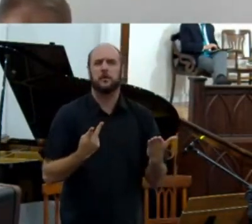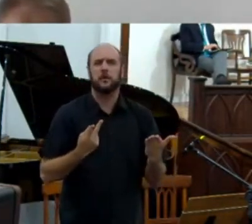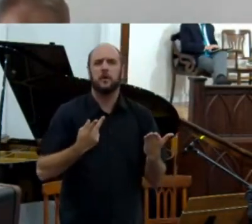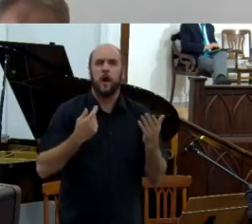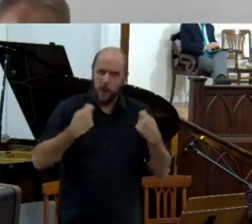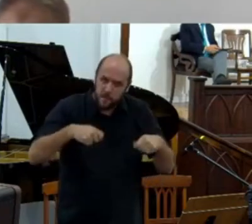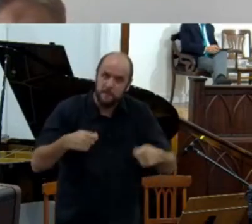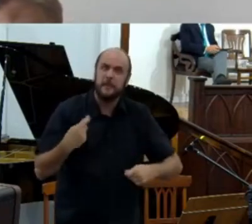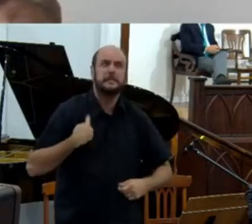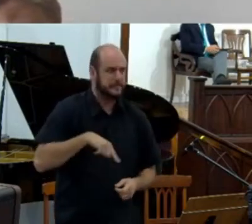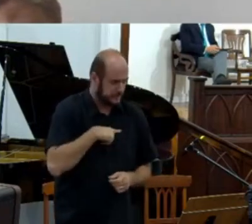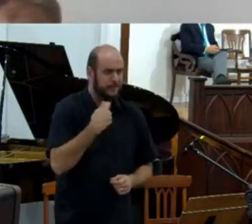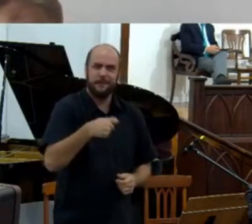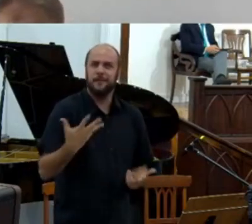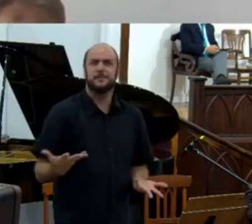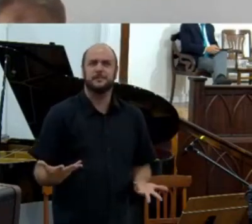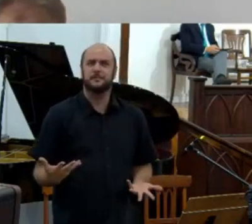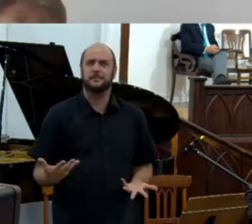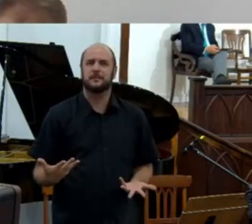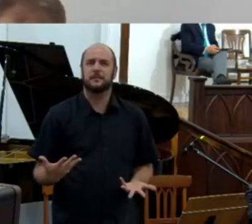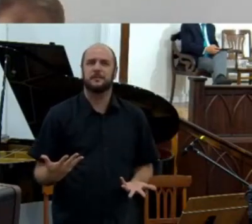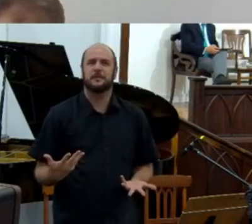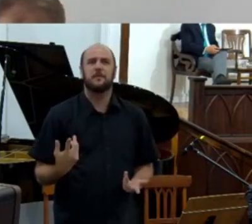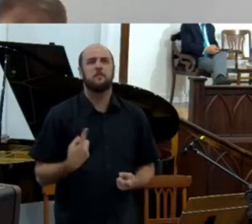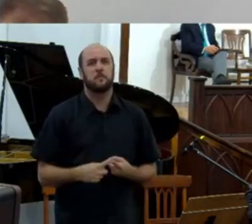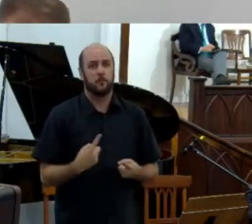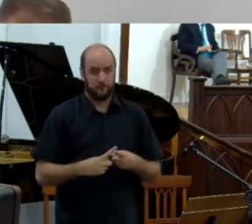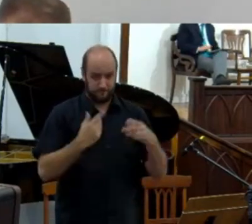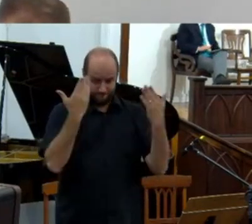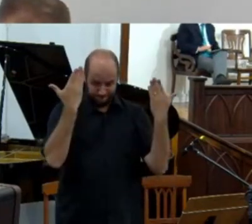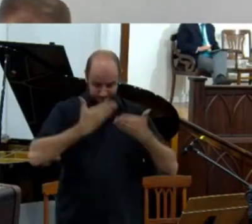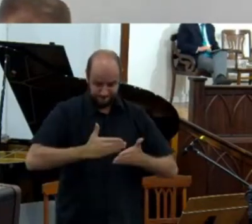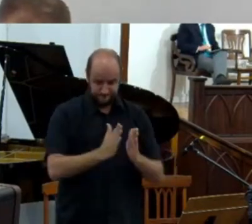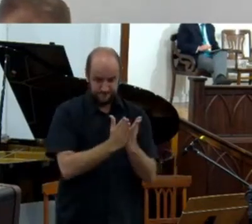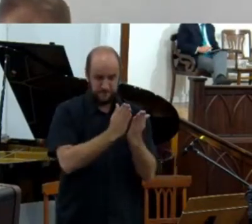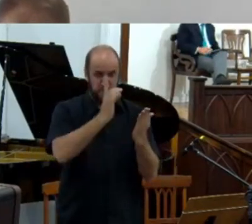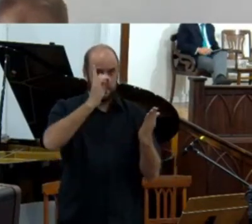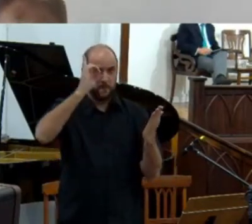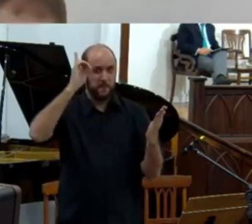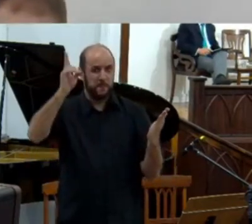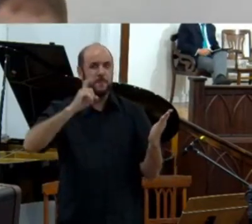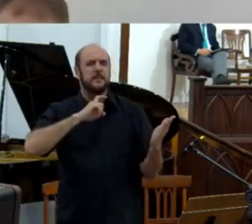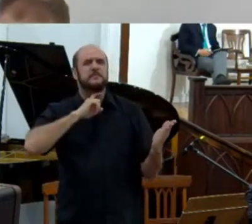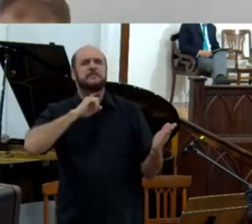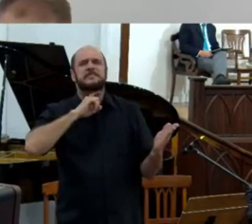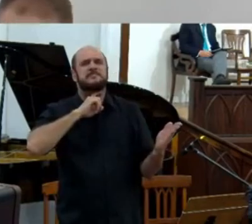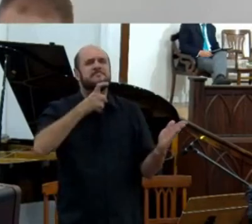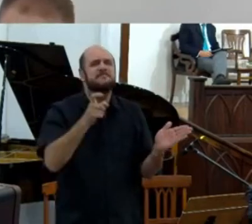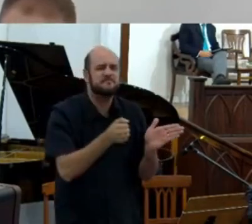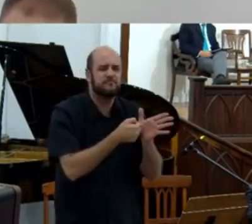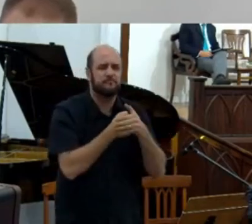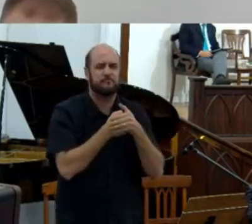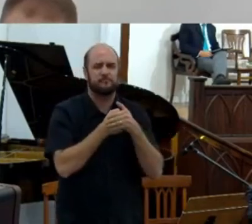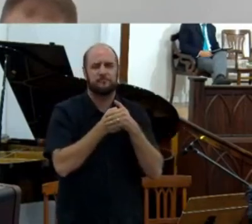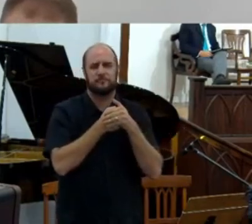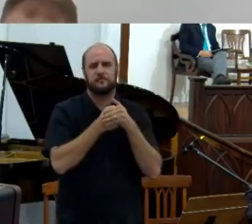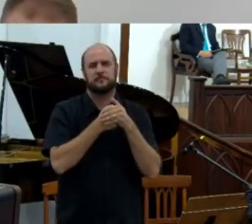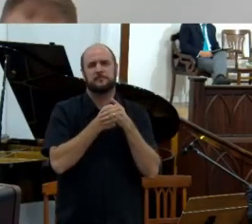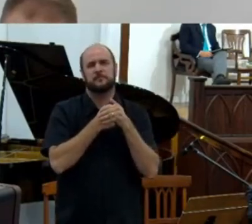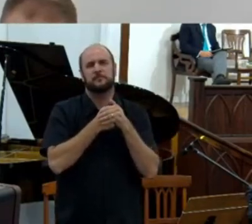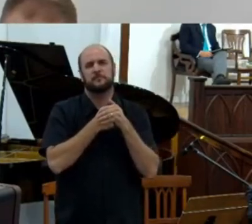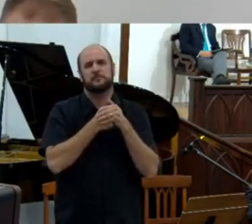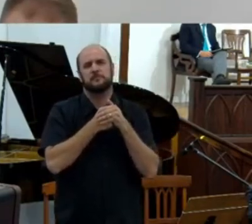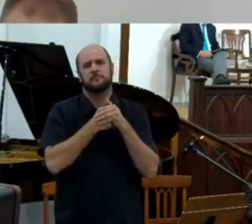Nós precisamos disso. Afinal, diante dela, nenhuma criatura fica oculta.